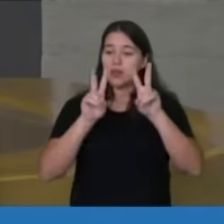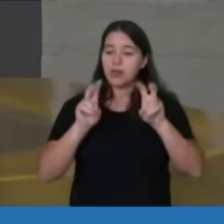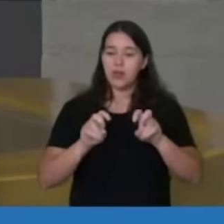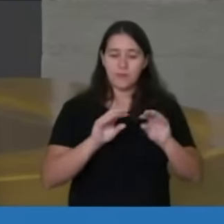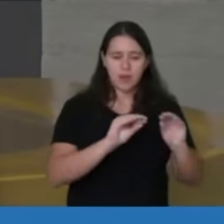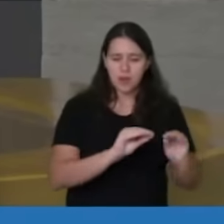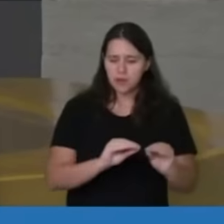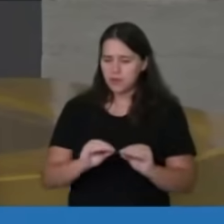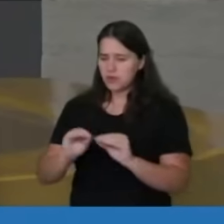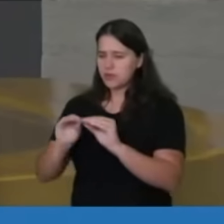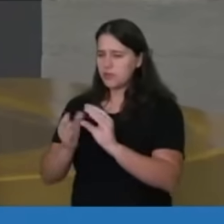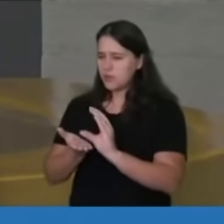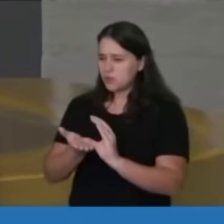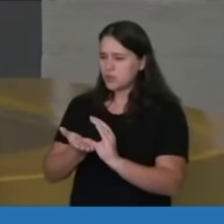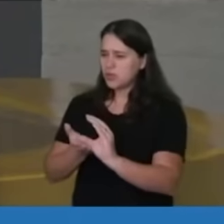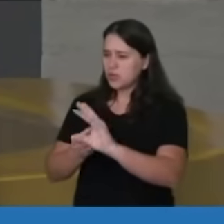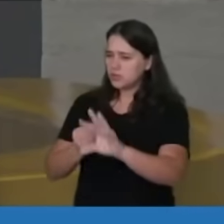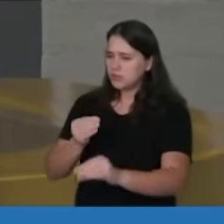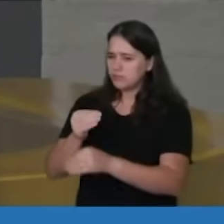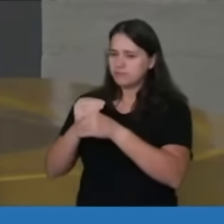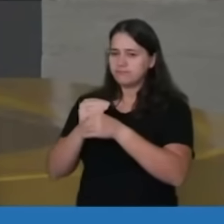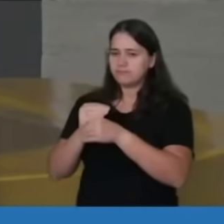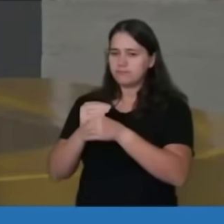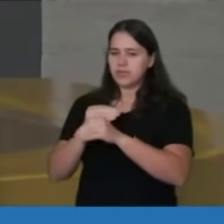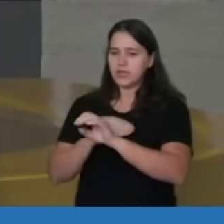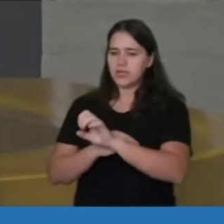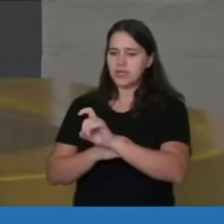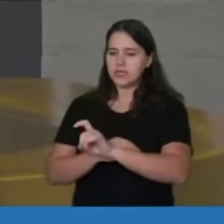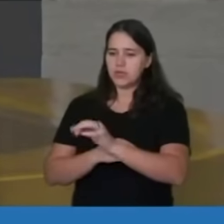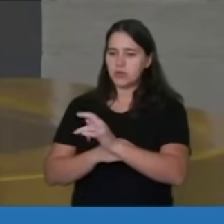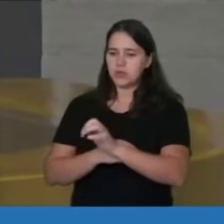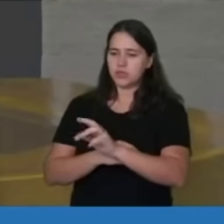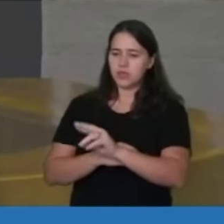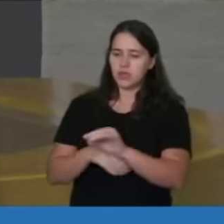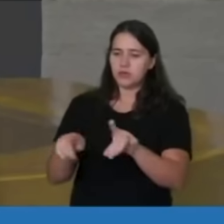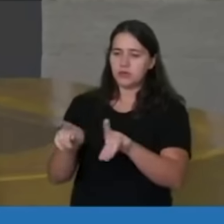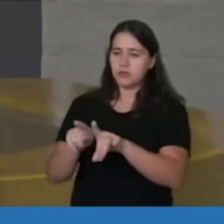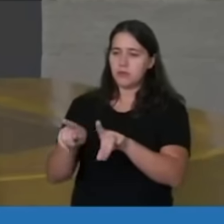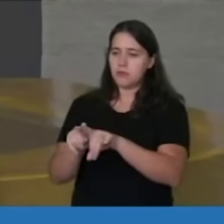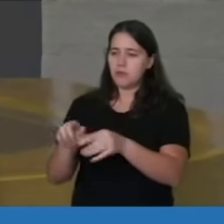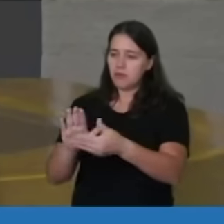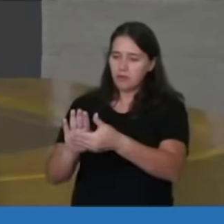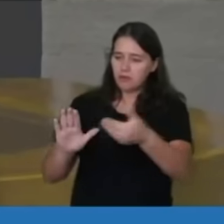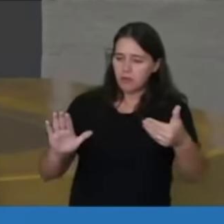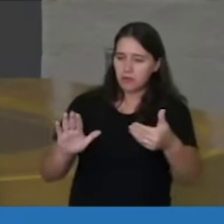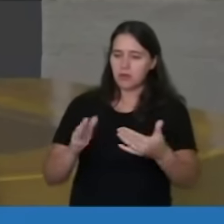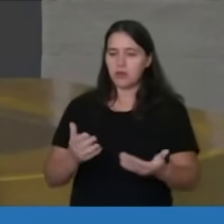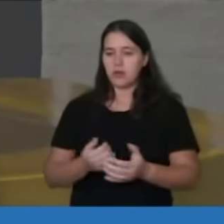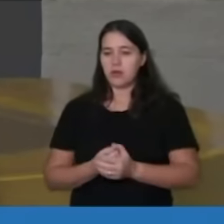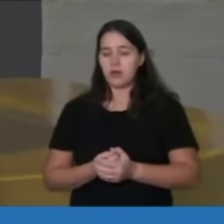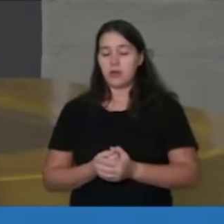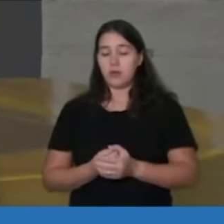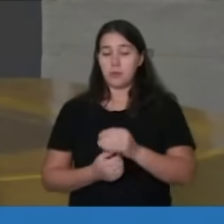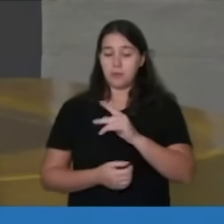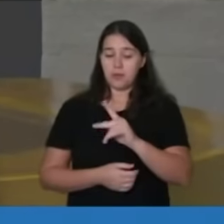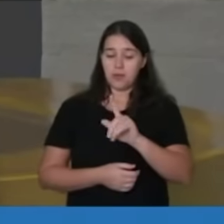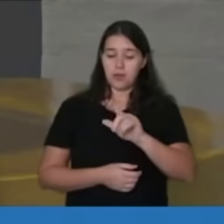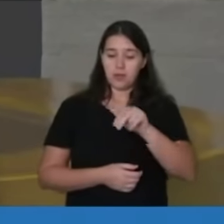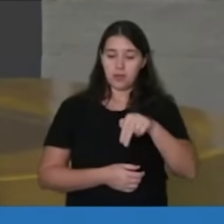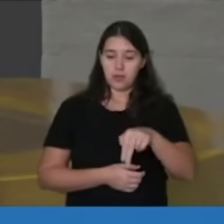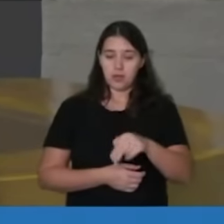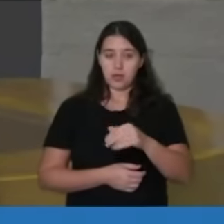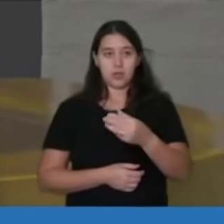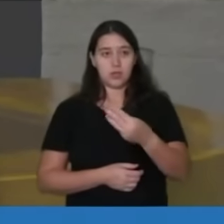remanejamento, créditos suplementares, extraordinários, supressões. O PLN 39